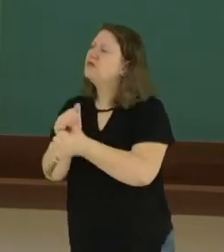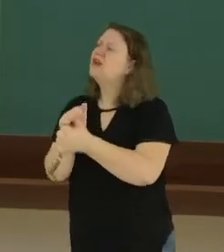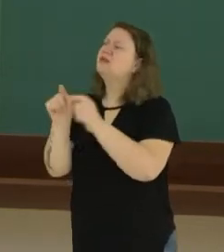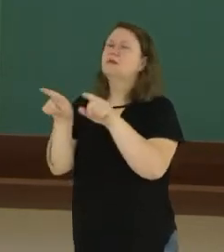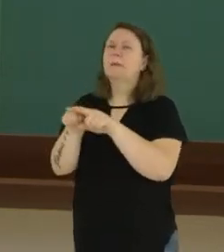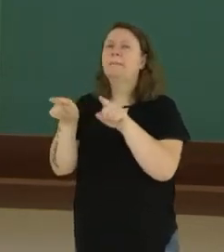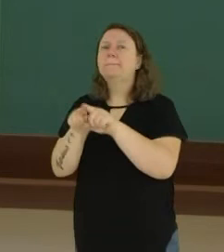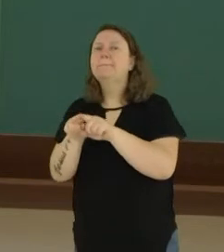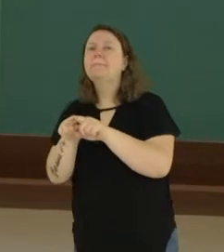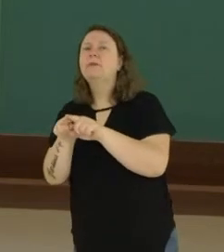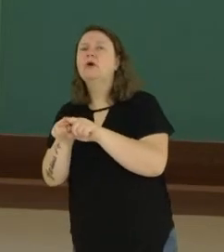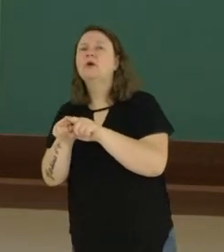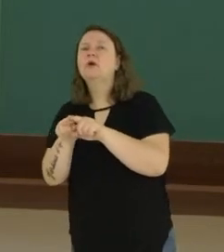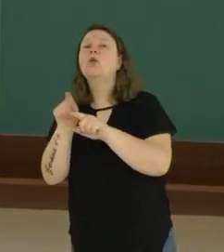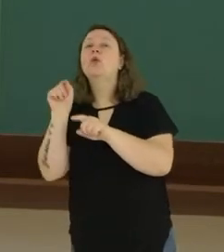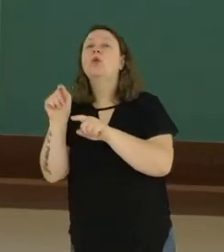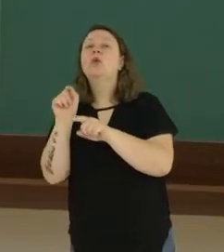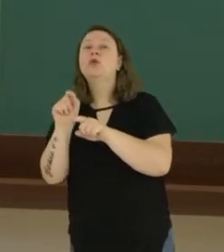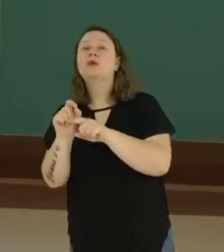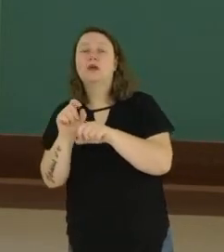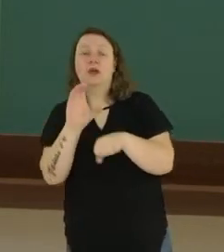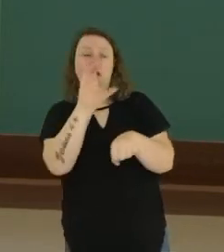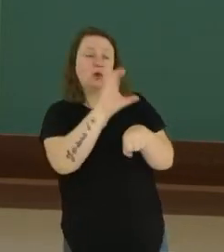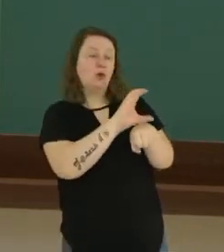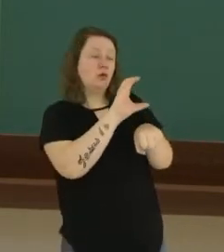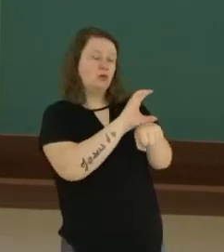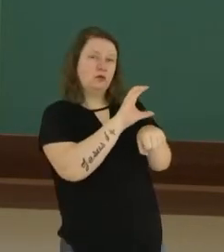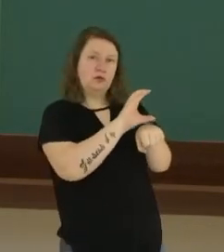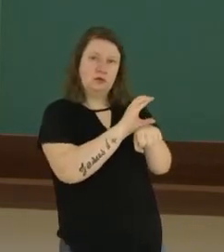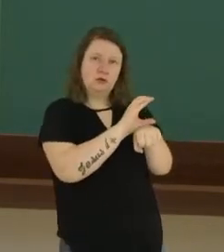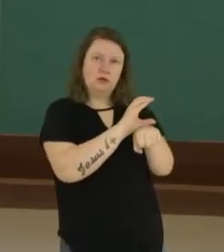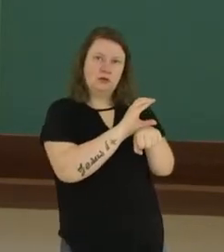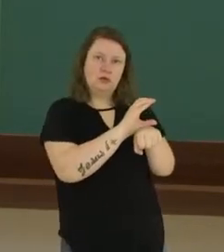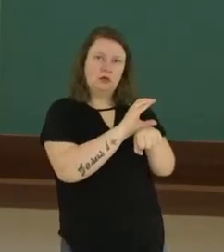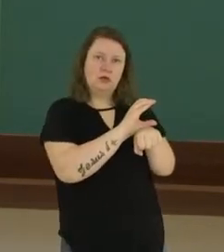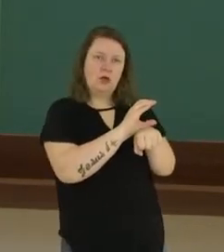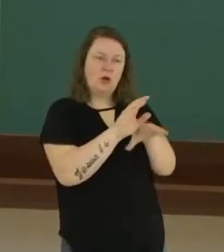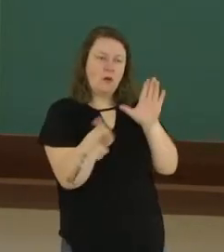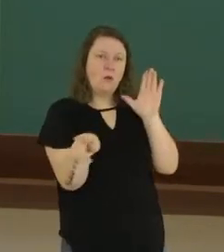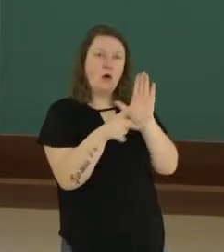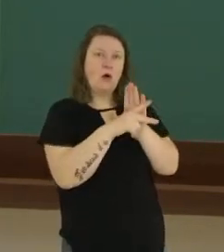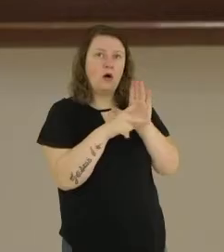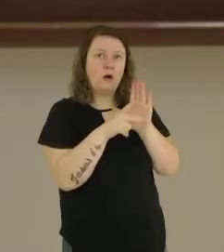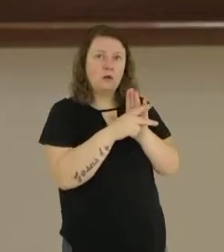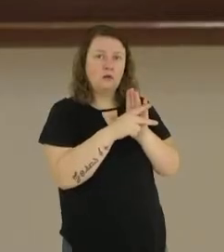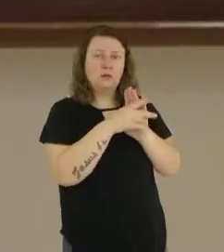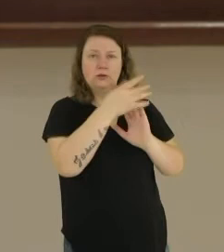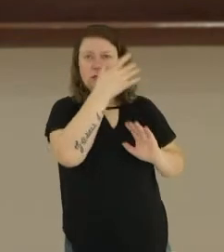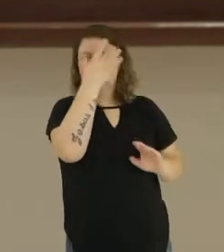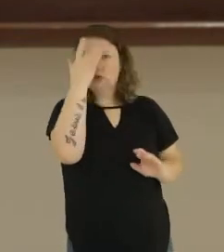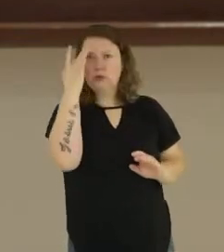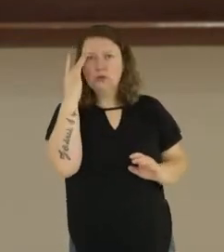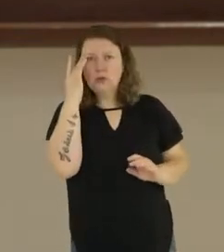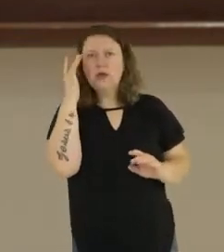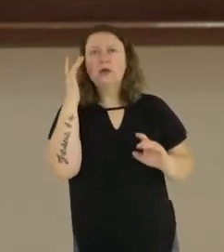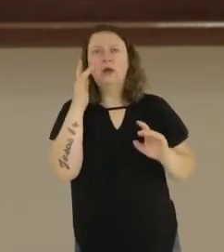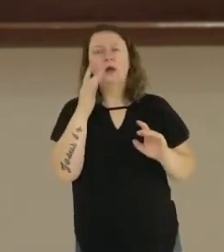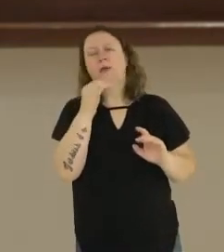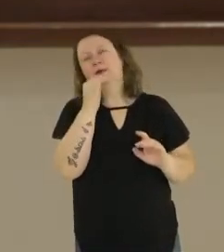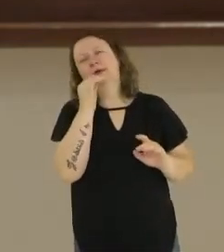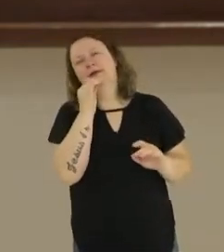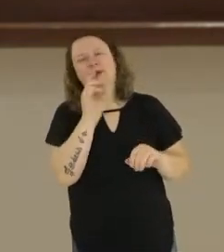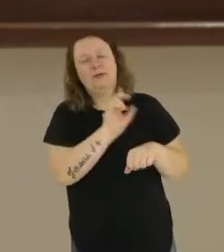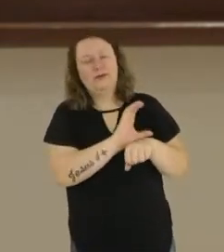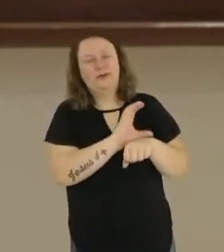ela vai ser feita pela população afrodescendente. Né? A gente vai ter também aqui, no caso do